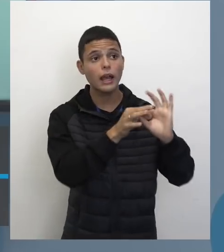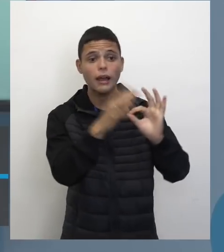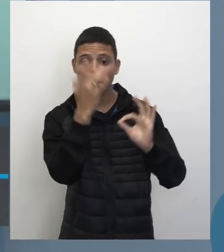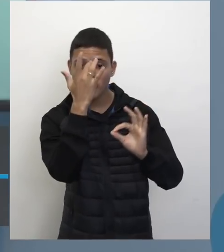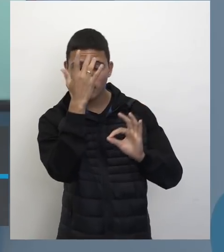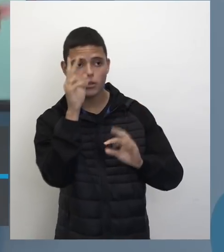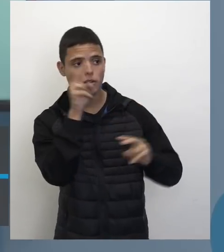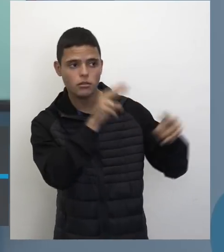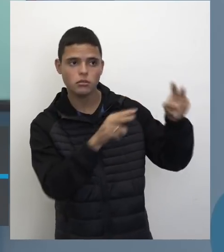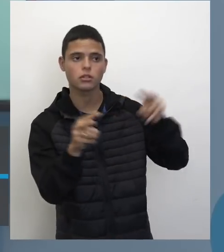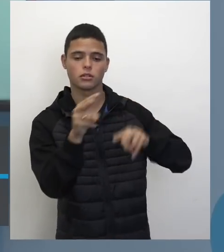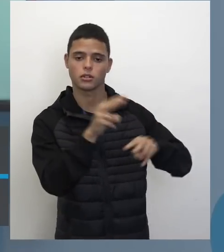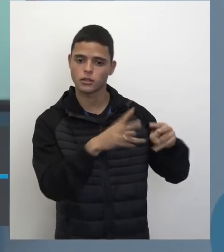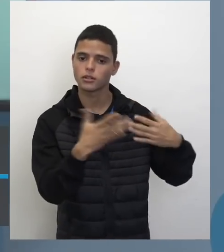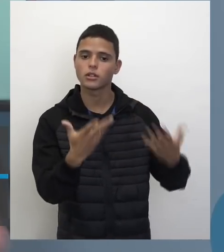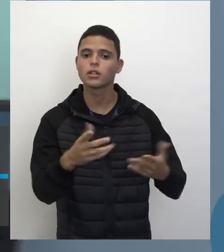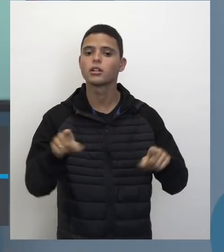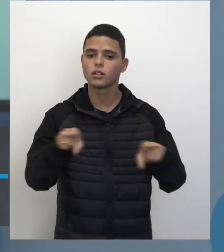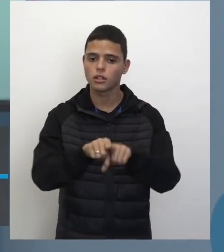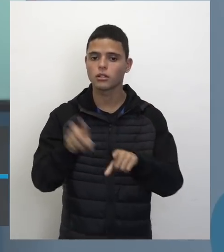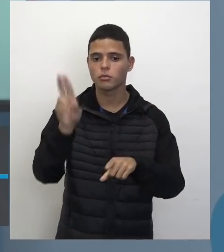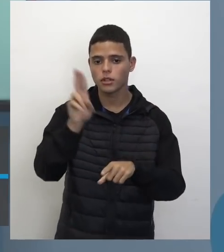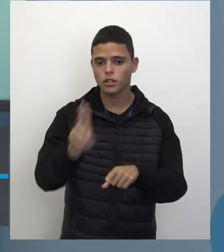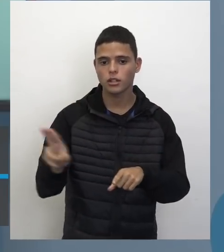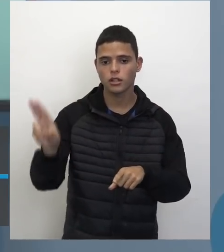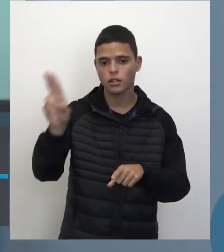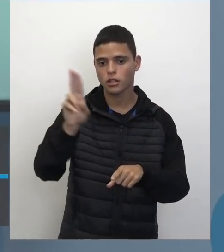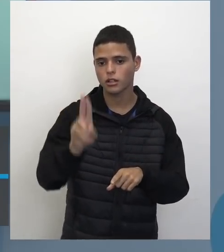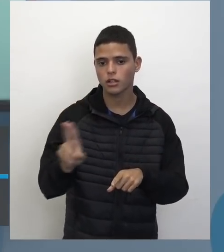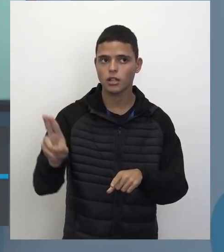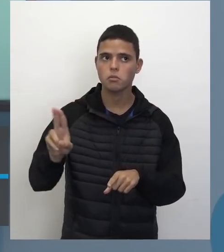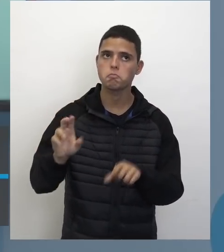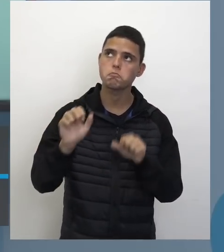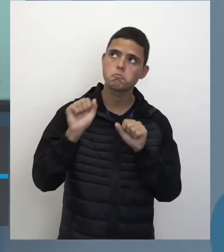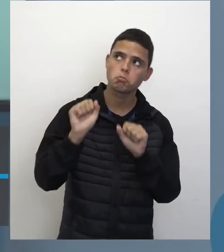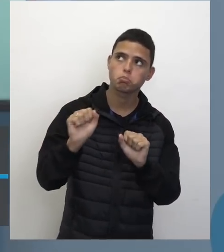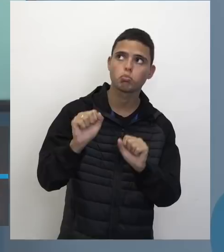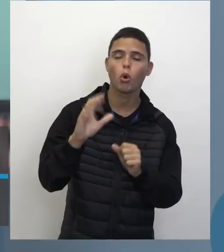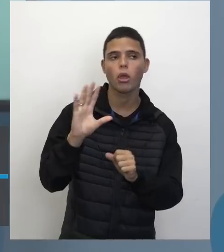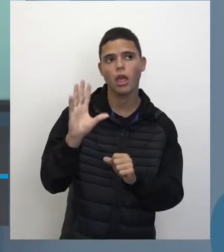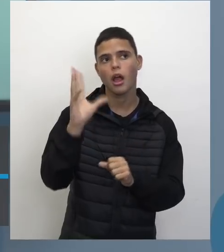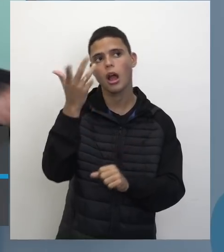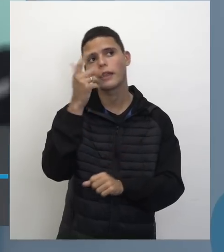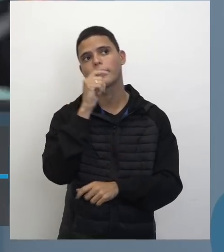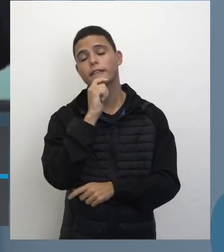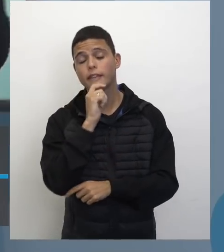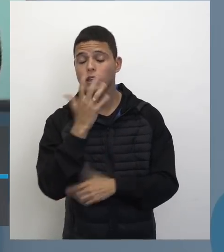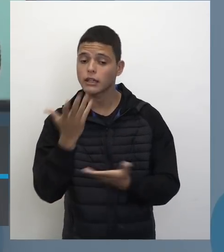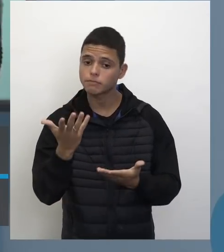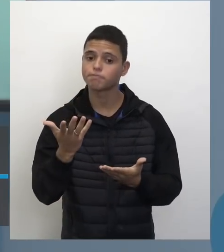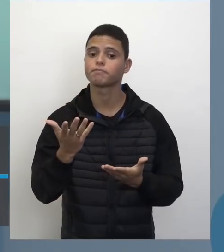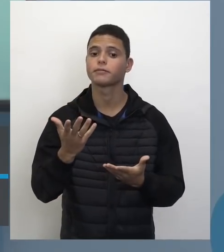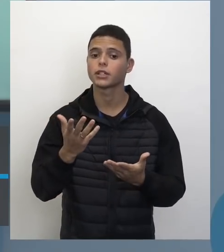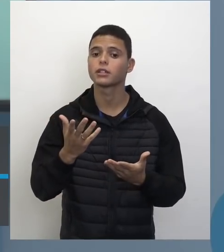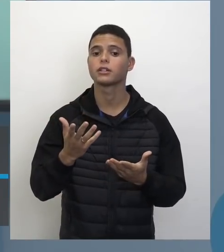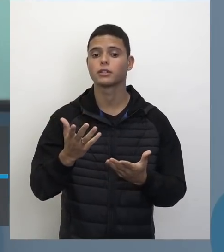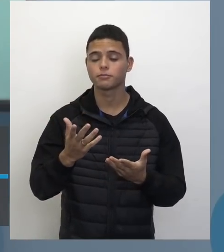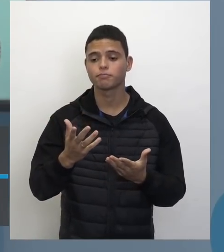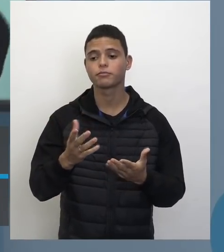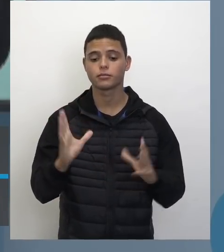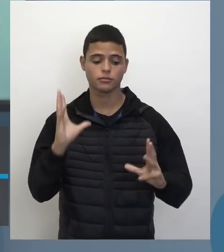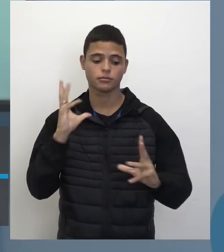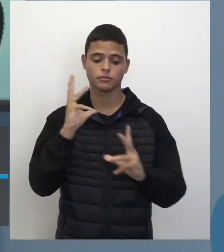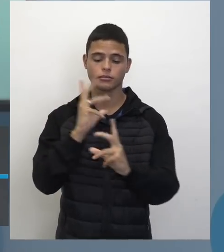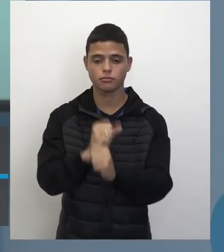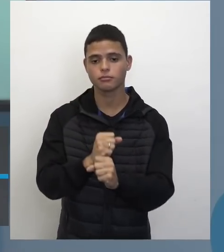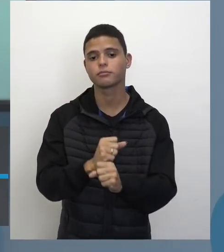E ela é usada ali para validar hipóteses, né? Quando você tem uma proposição. Que, resumindo, você tem